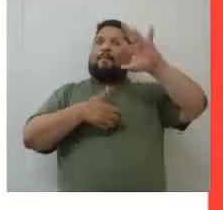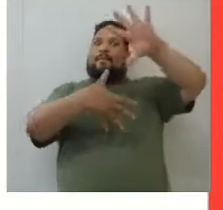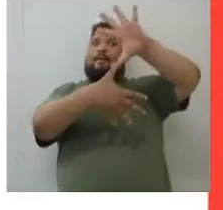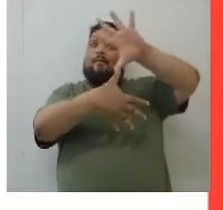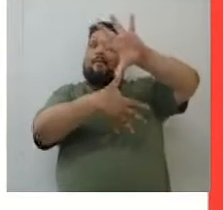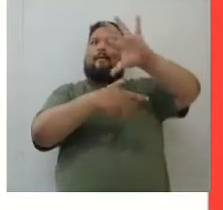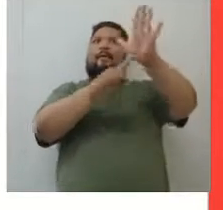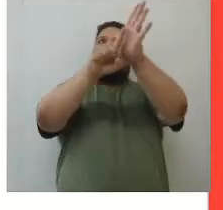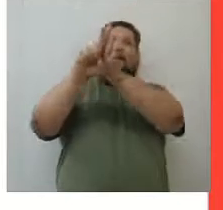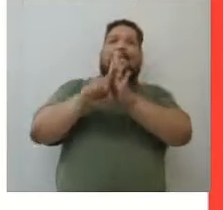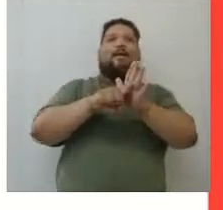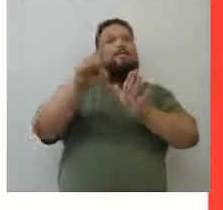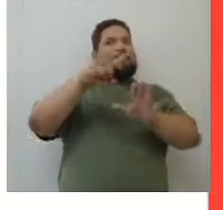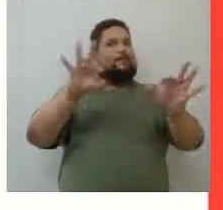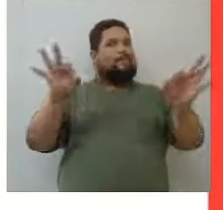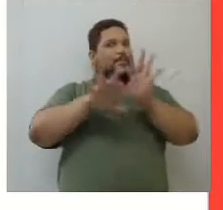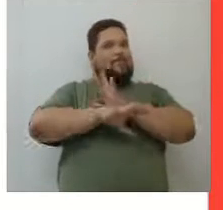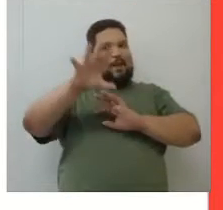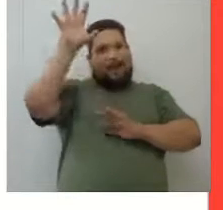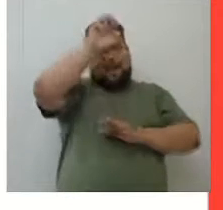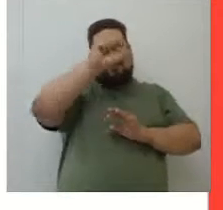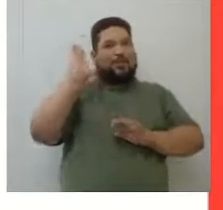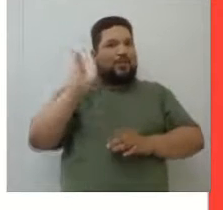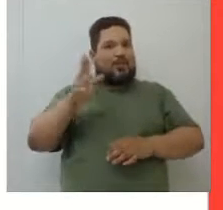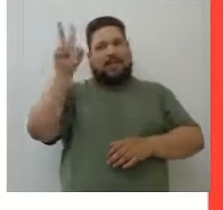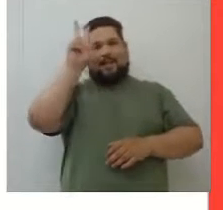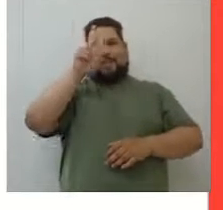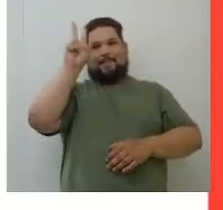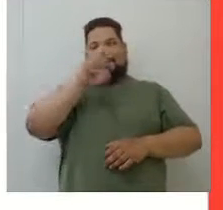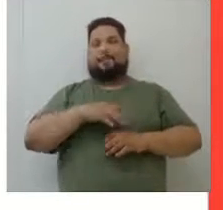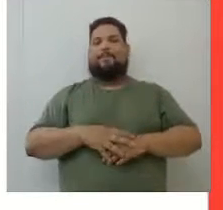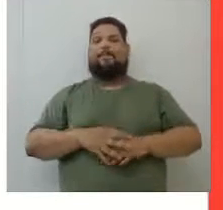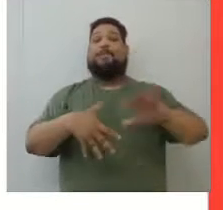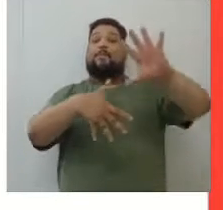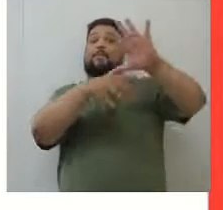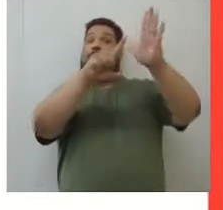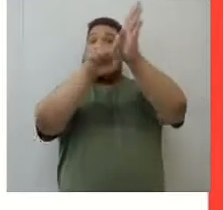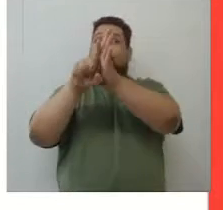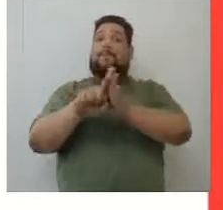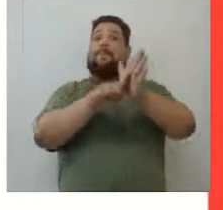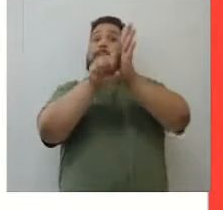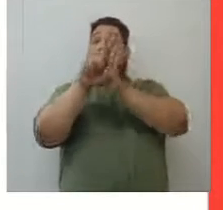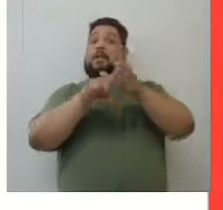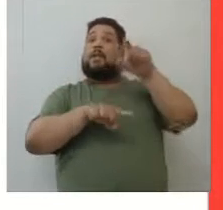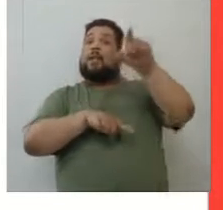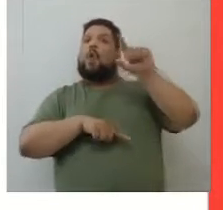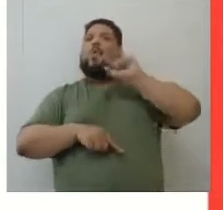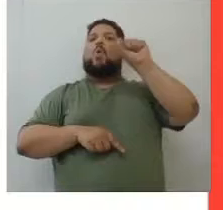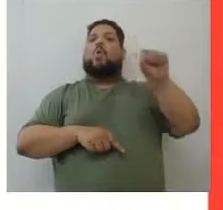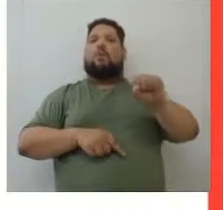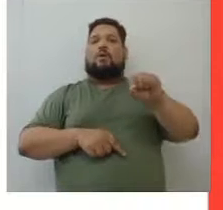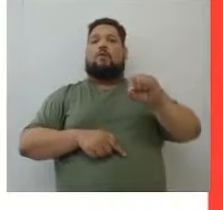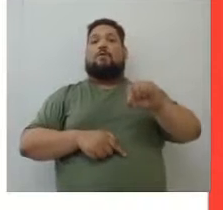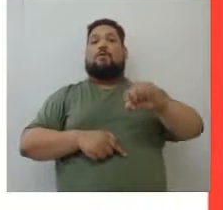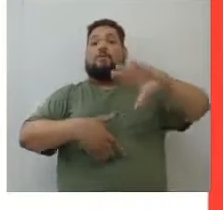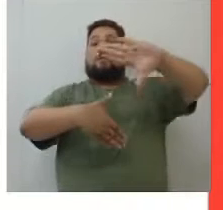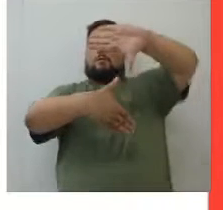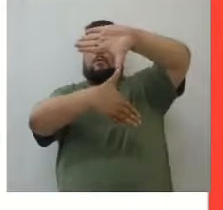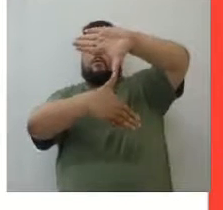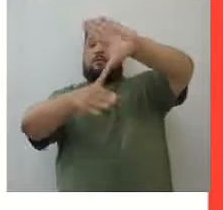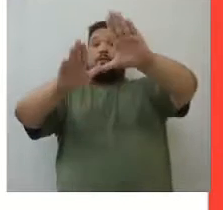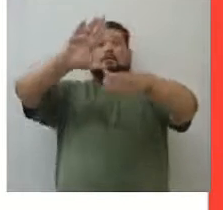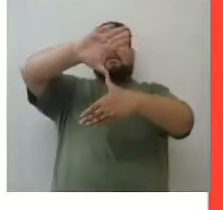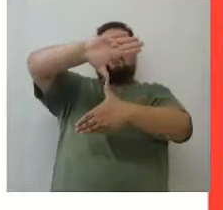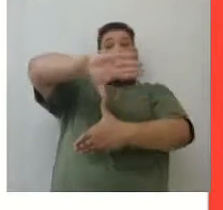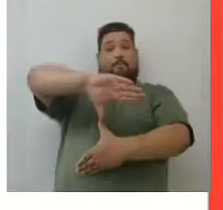cartografia, tá? Vamos ver se vocês são fera mesmo. Ó, cartografia. Nessa imagem está mostrando, né, os continentes do mundo,